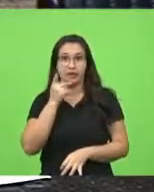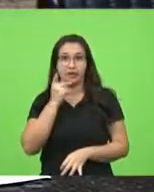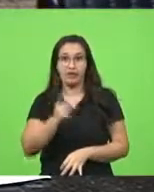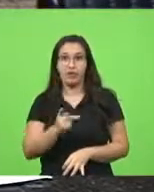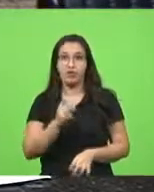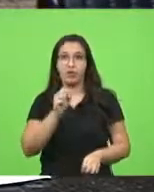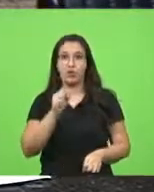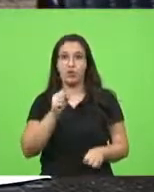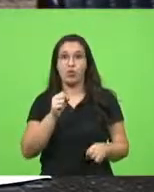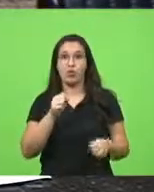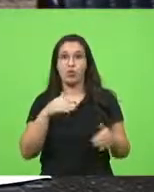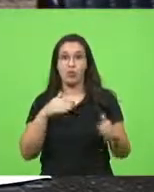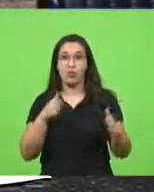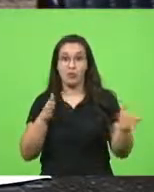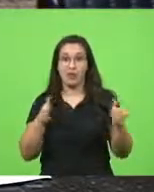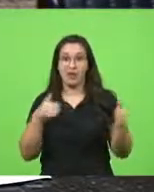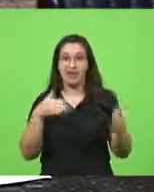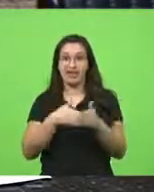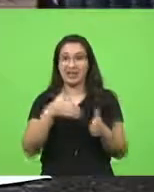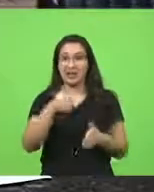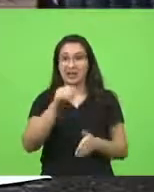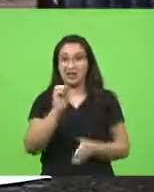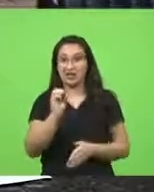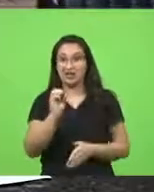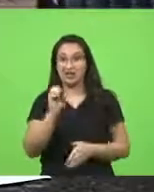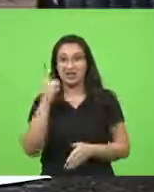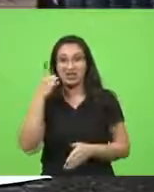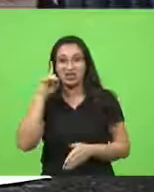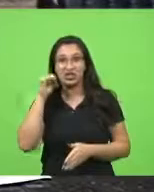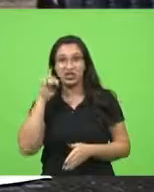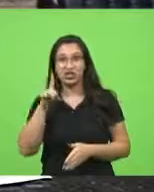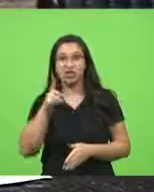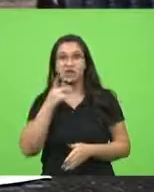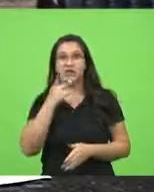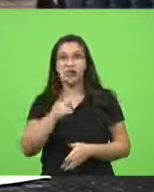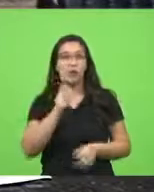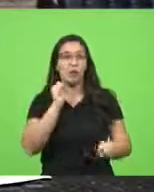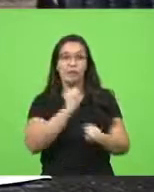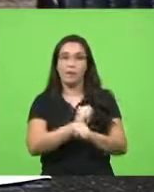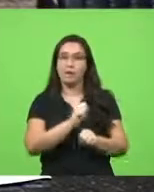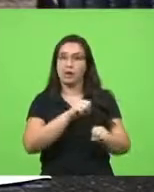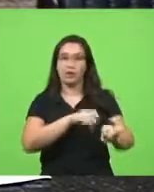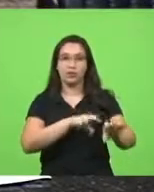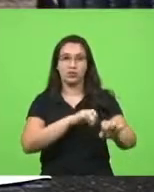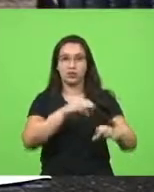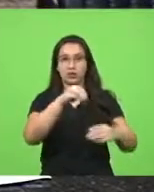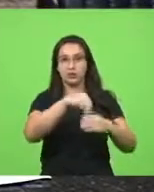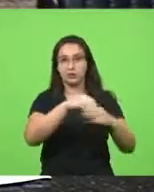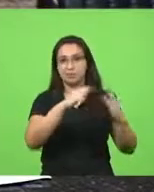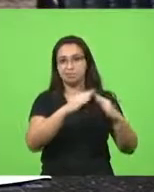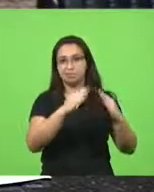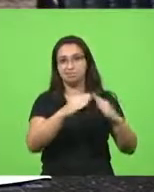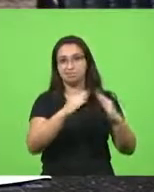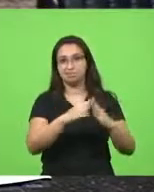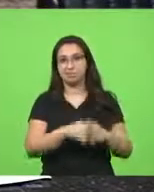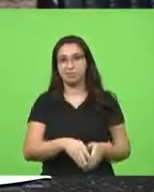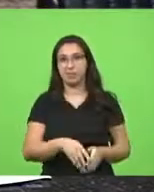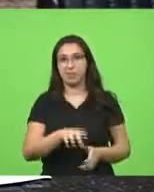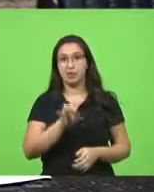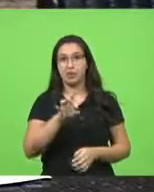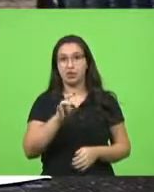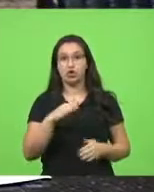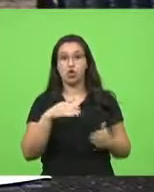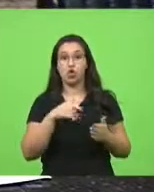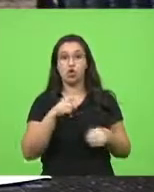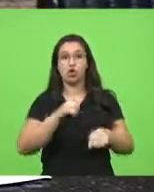fazer educação domiciliar. Juíza deferiu liminar, deu 10 dias para que essa família parasse de